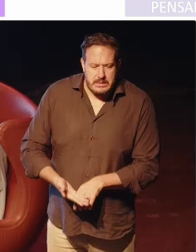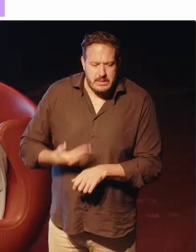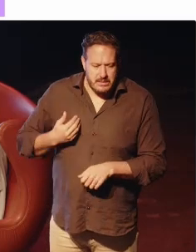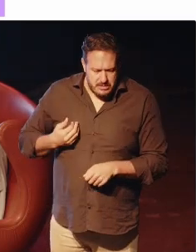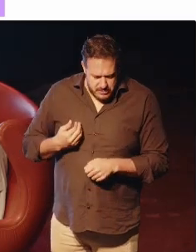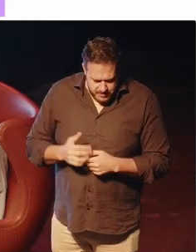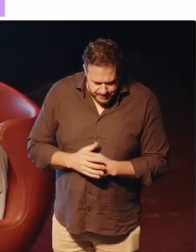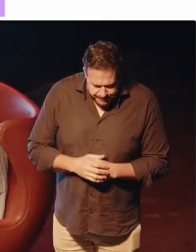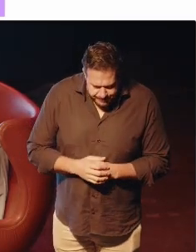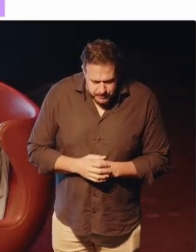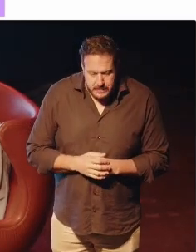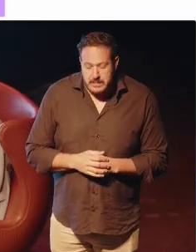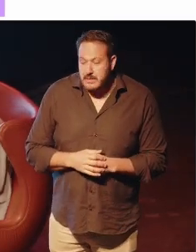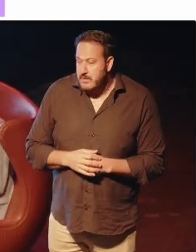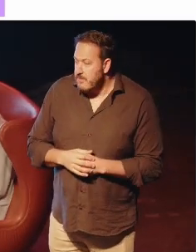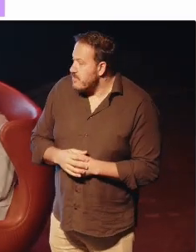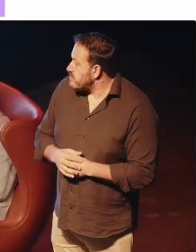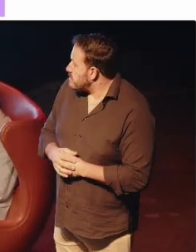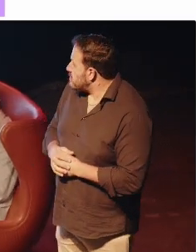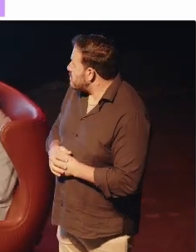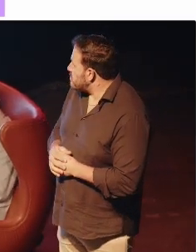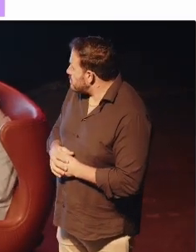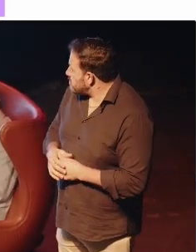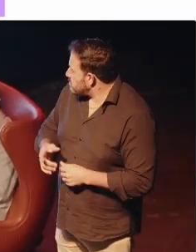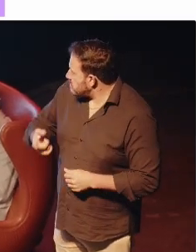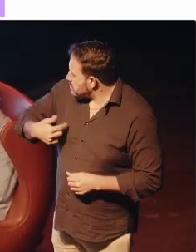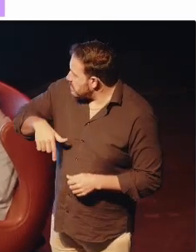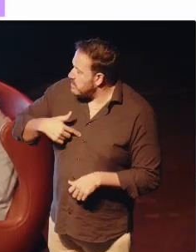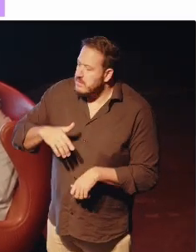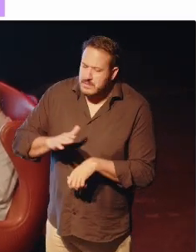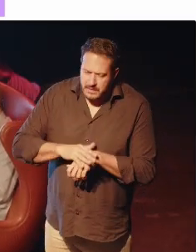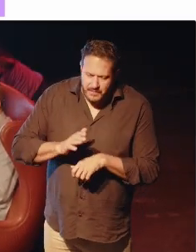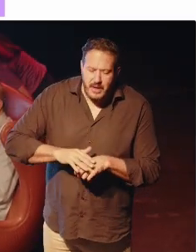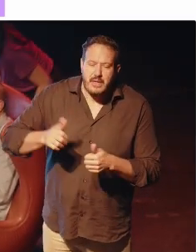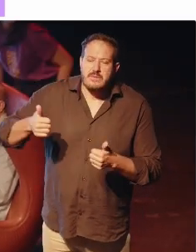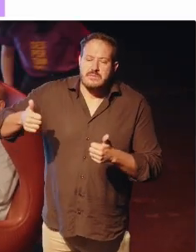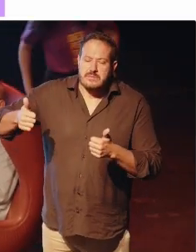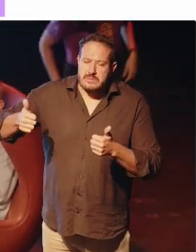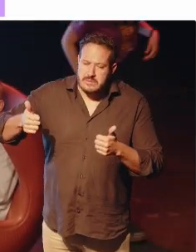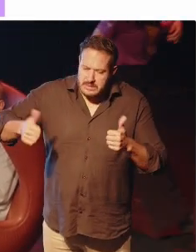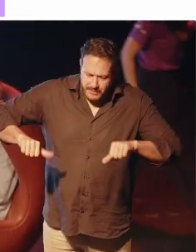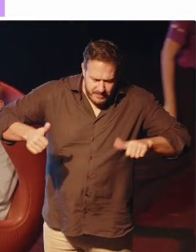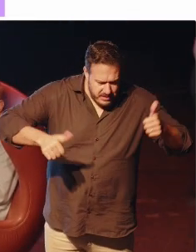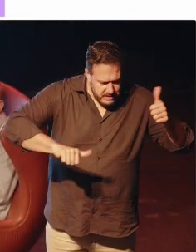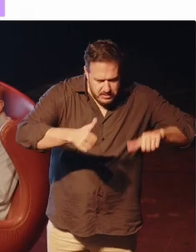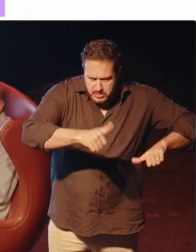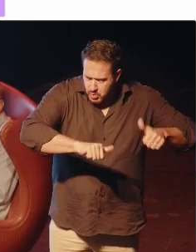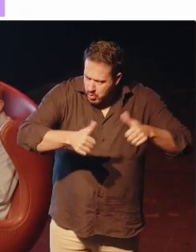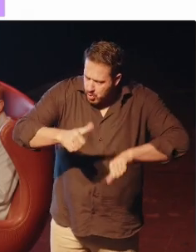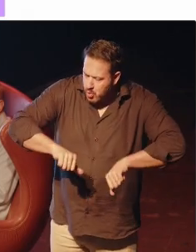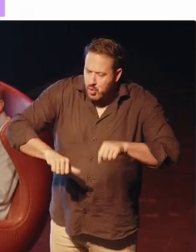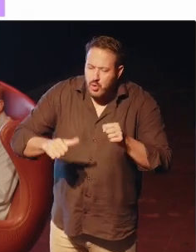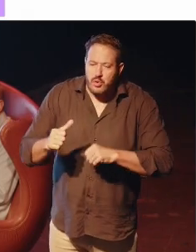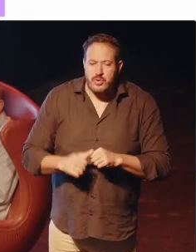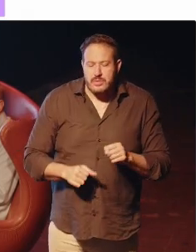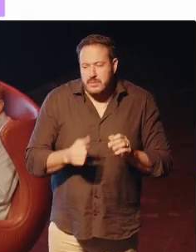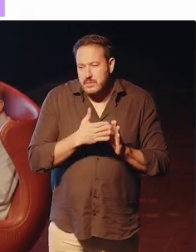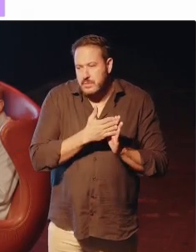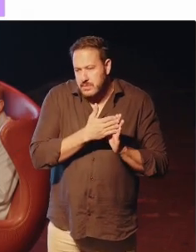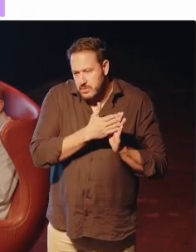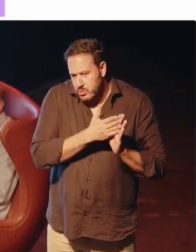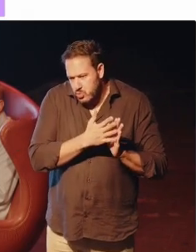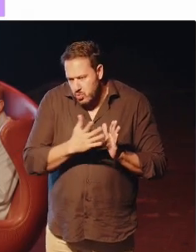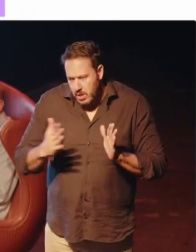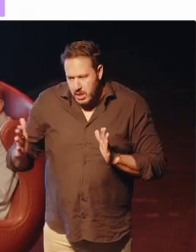precocemente, né? Então, a gente faz várias avaliações, né, durante